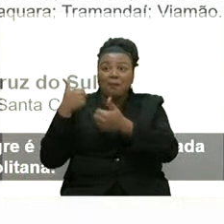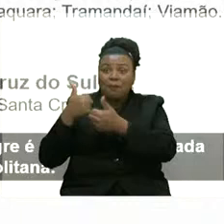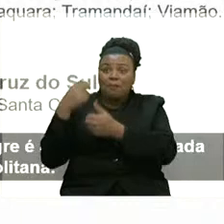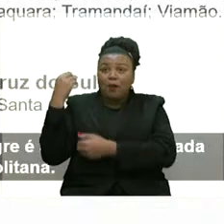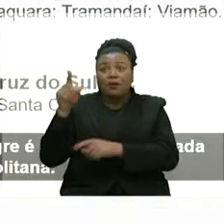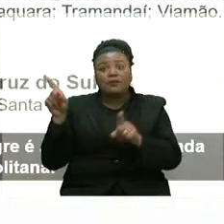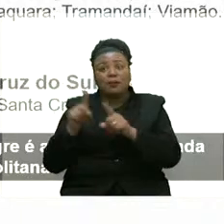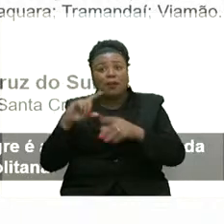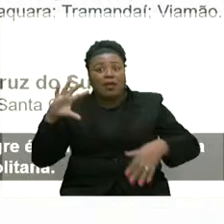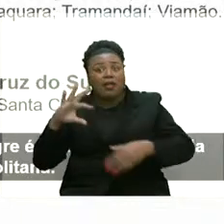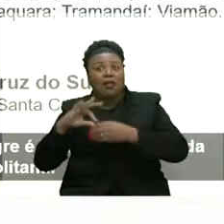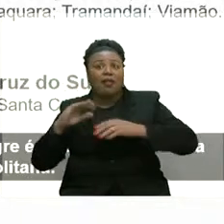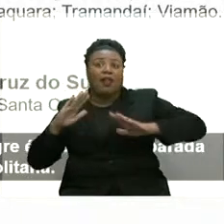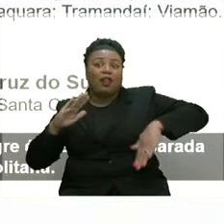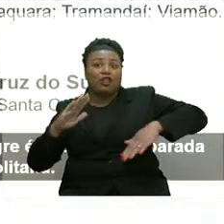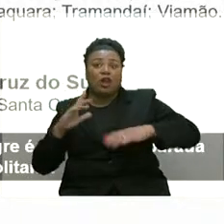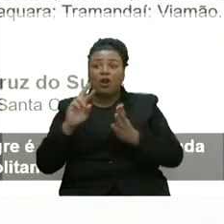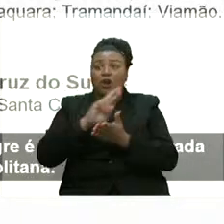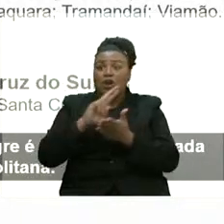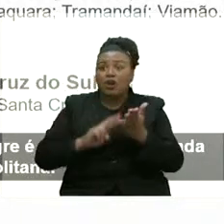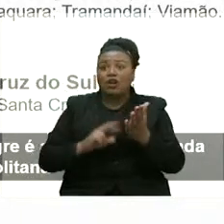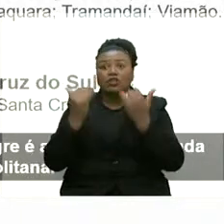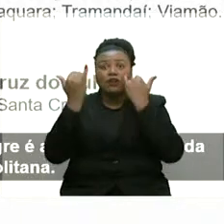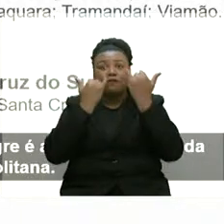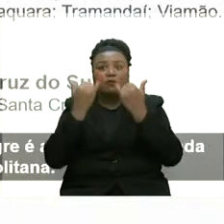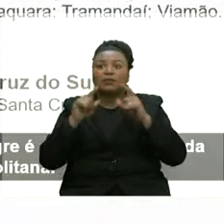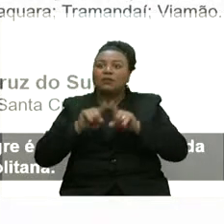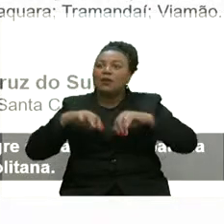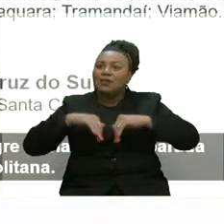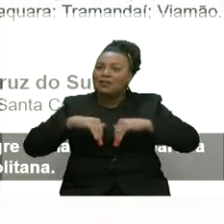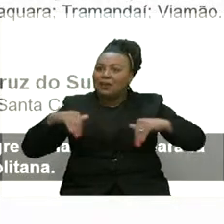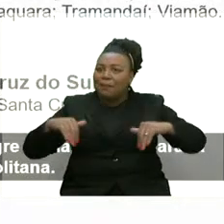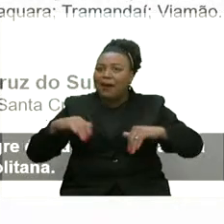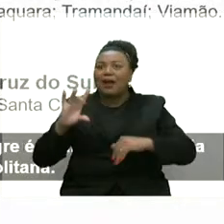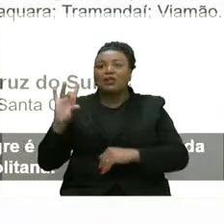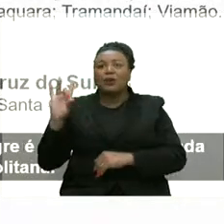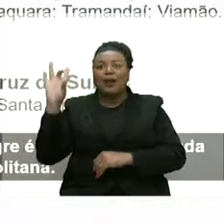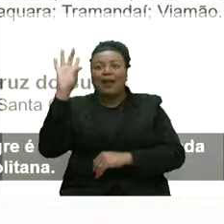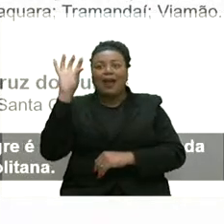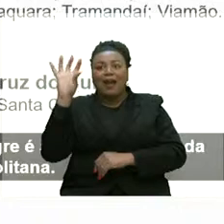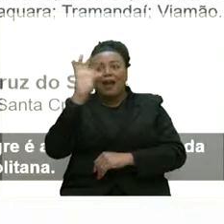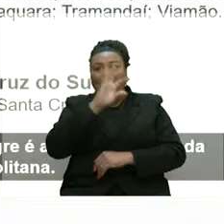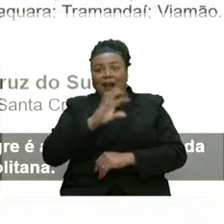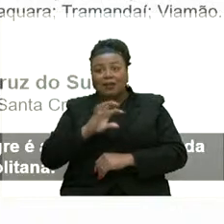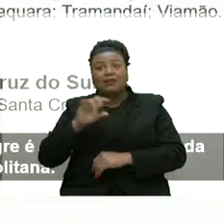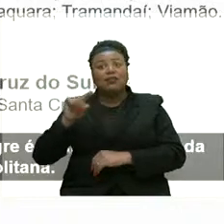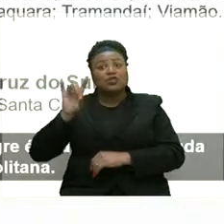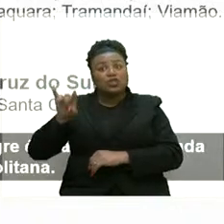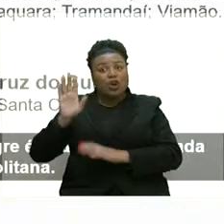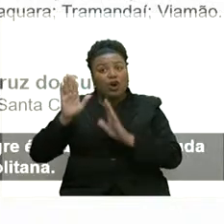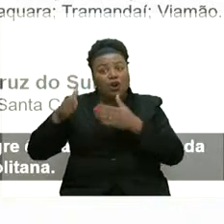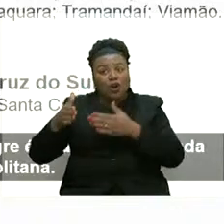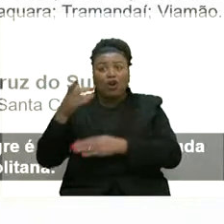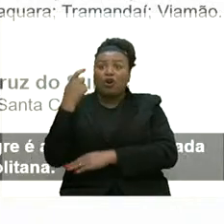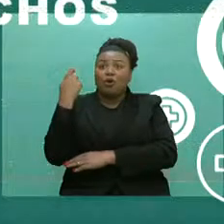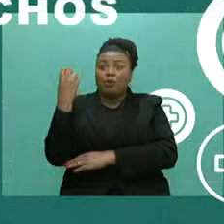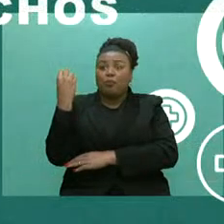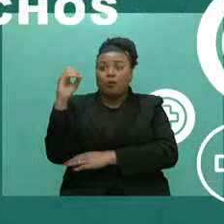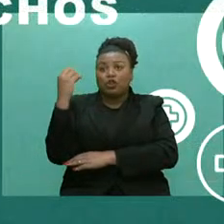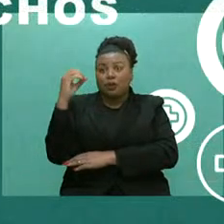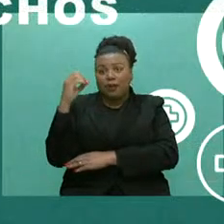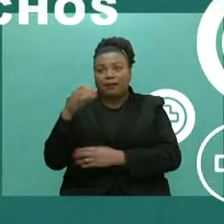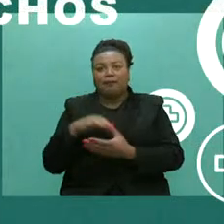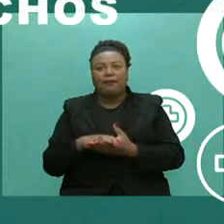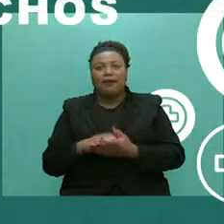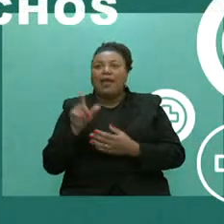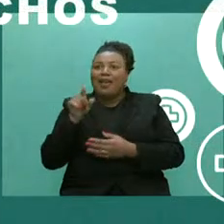o litoral. No relatório, nós temos a informação também separada por, somente por Porto Alegre. Esta aqui é